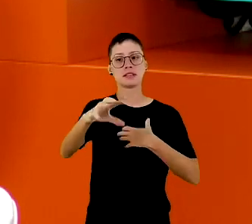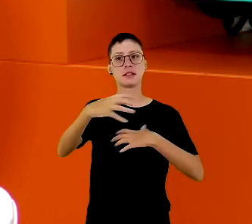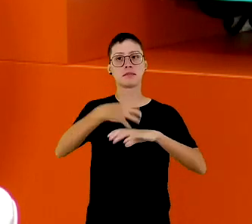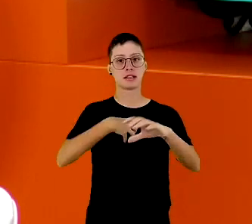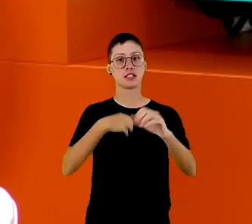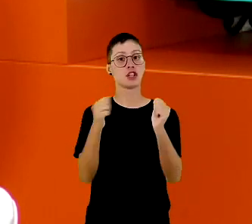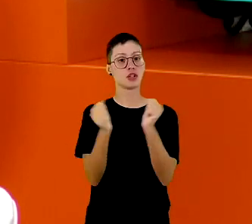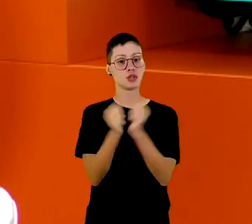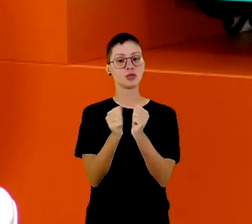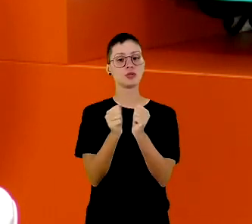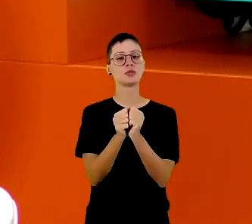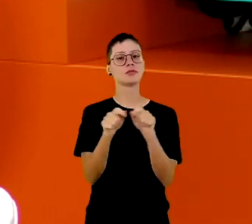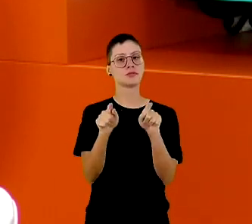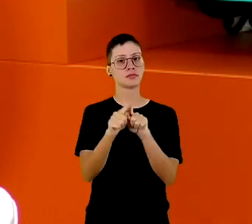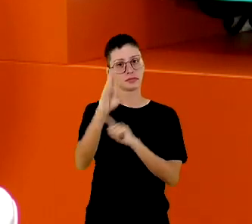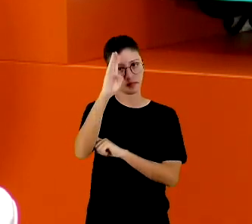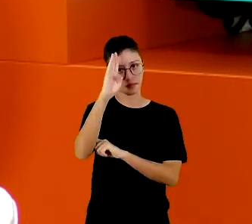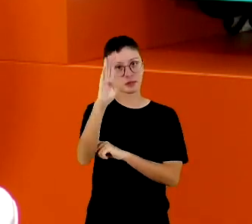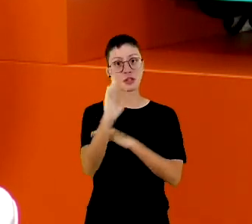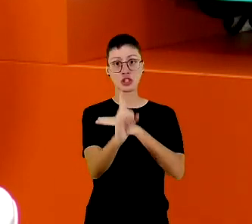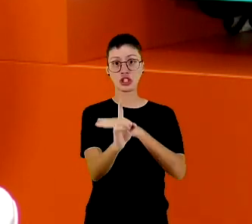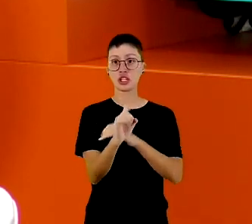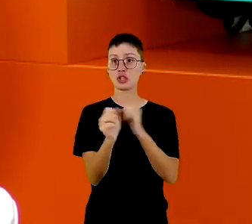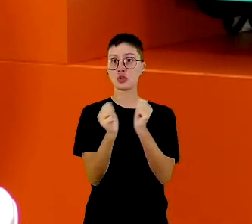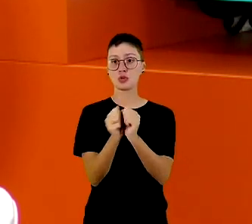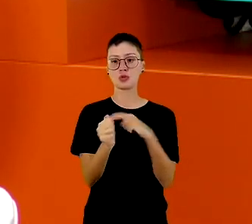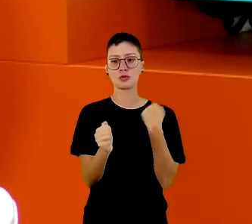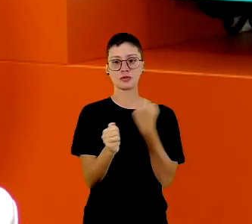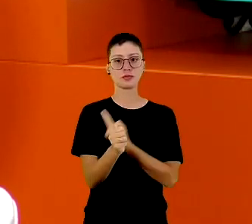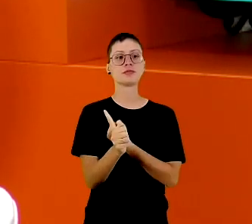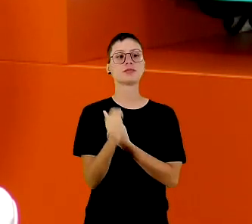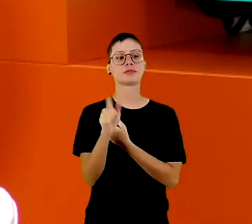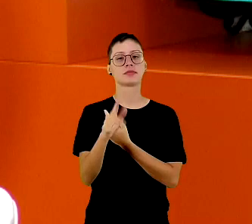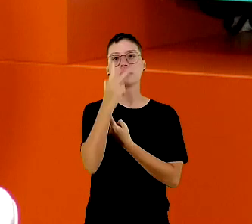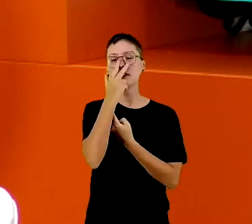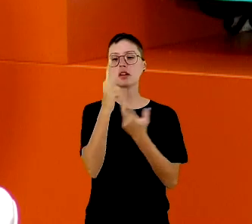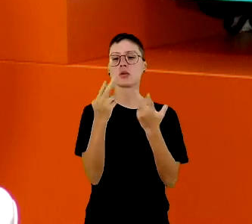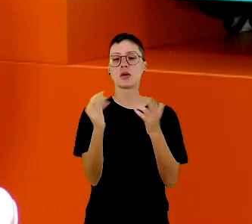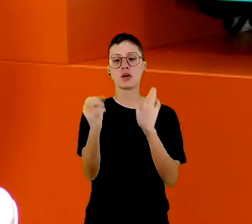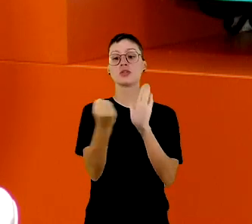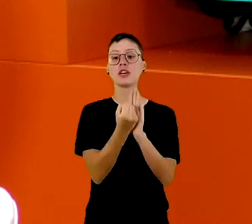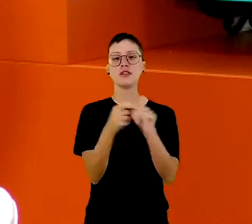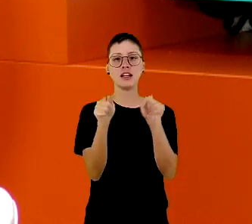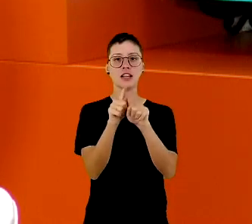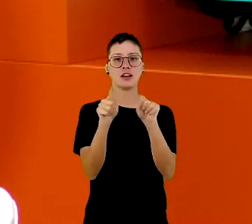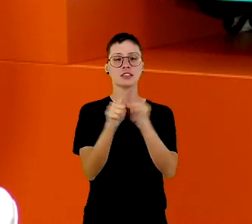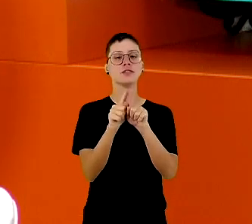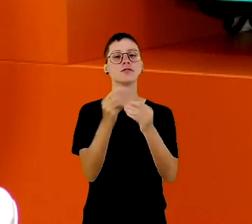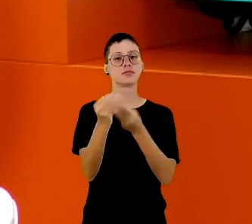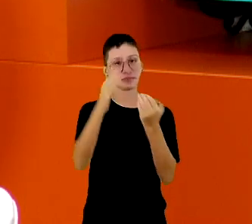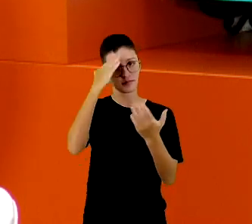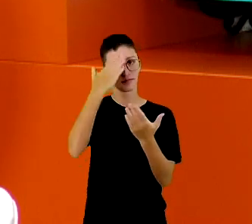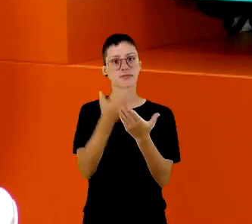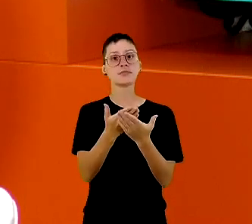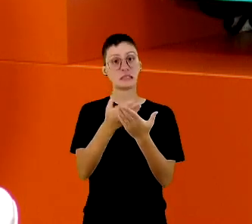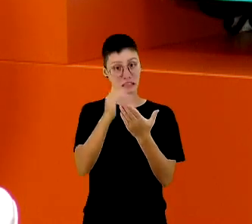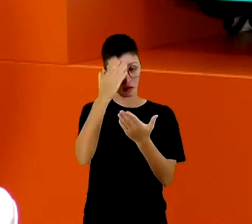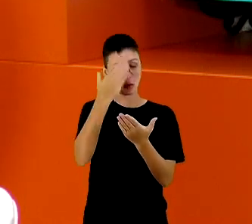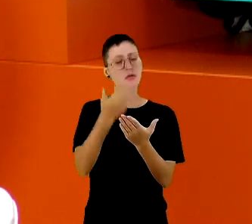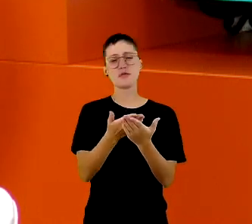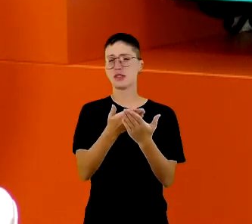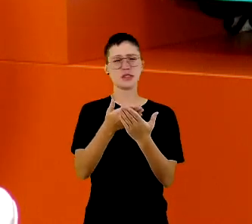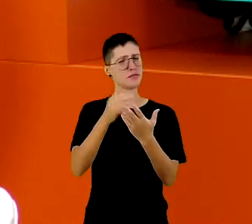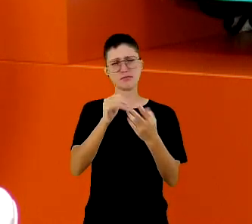do cliente com a gente. E aí a gente vira uma marca, de fato, que ele confia. E se ele confia, ele vai embora. Ele vai